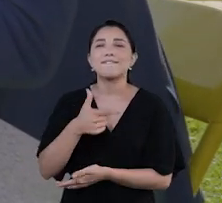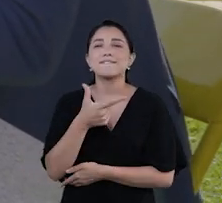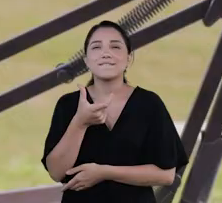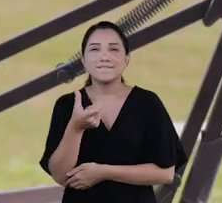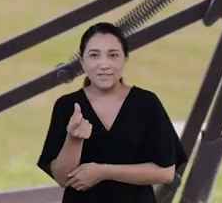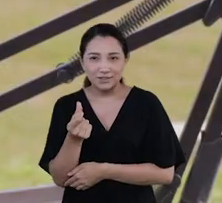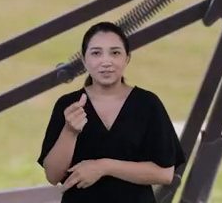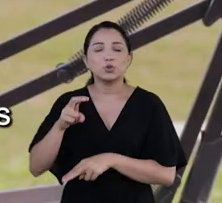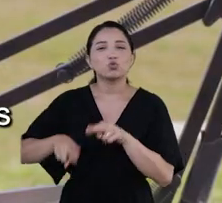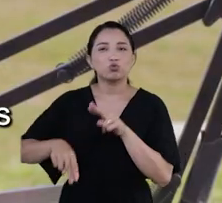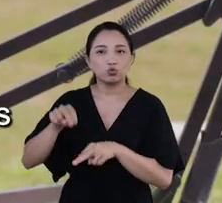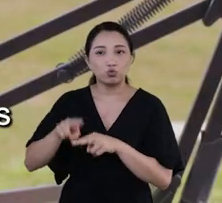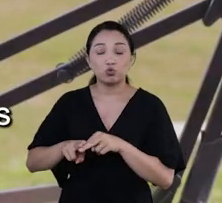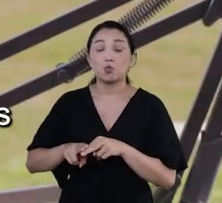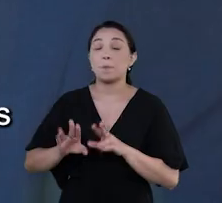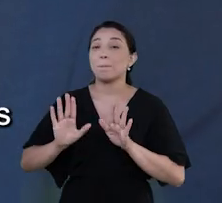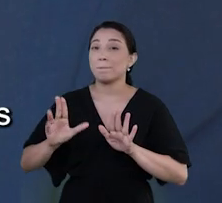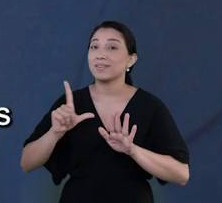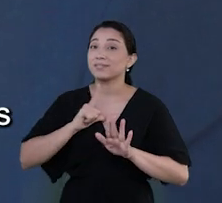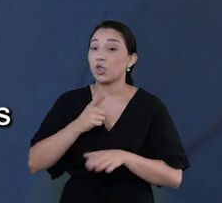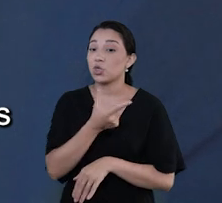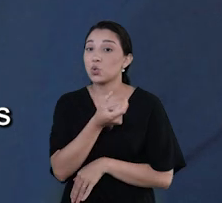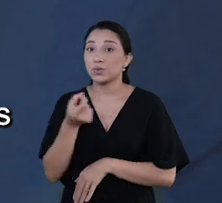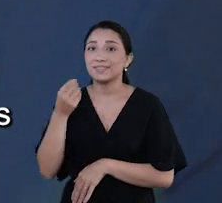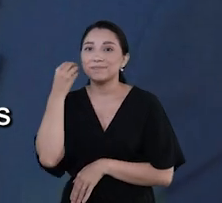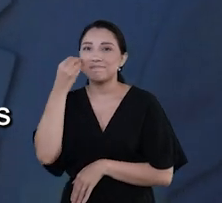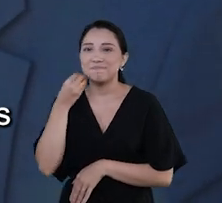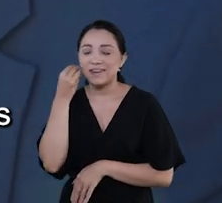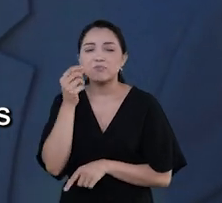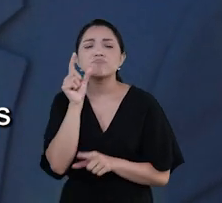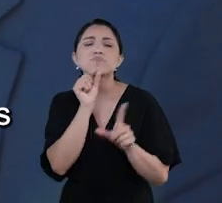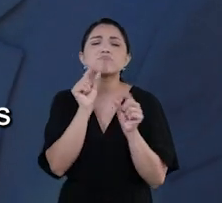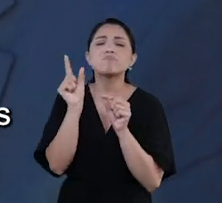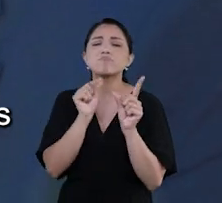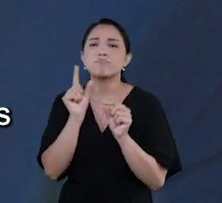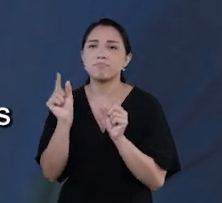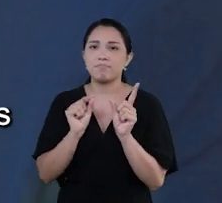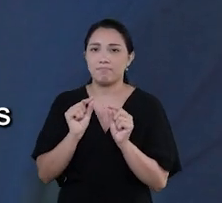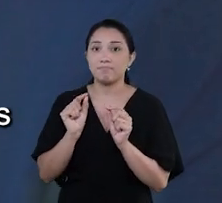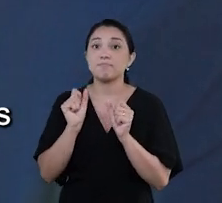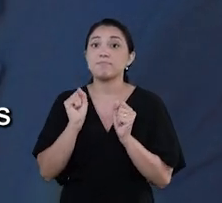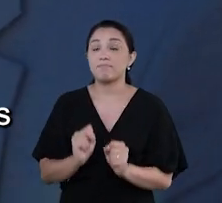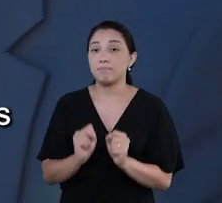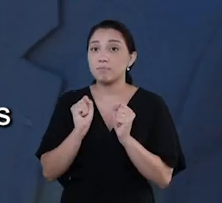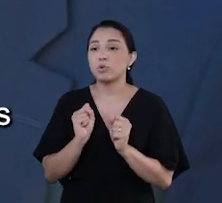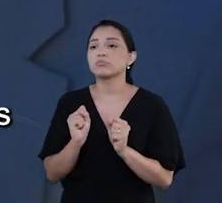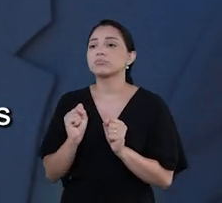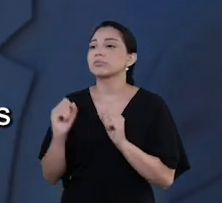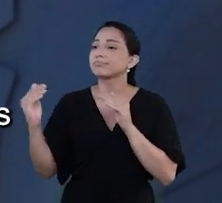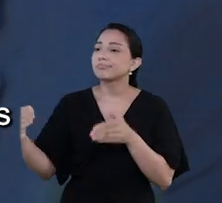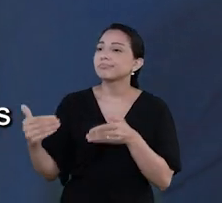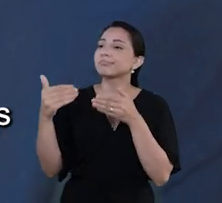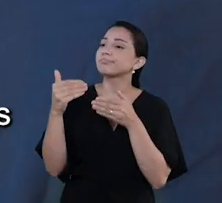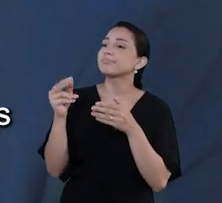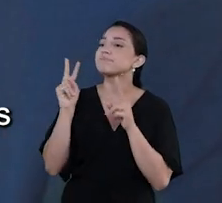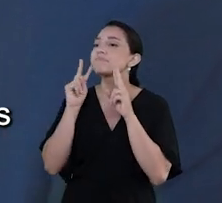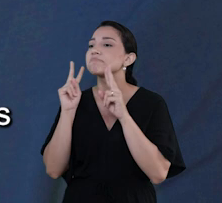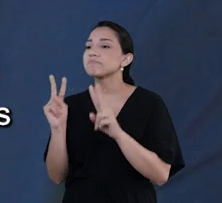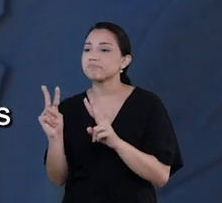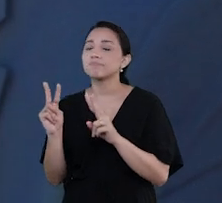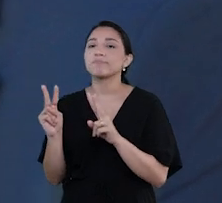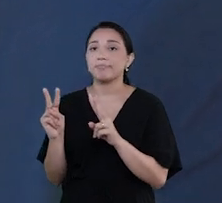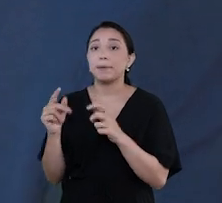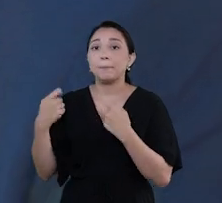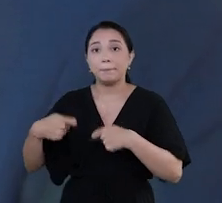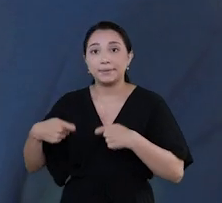experiências Uau que estão sendo selecionadas para poder ser claro ouvidas instituições que possam ser replicadas